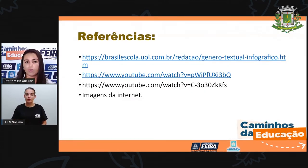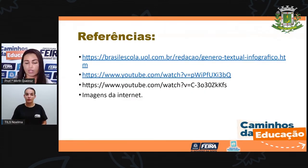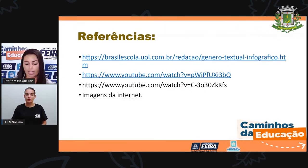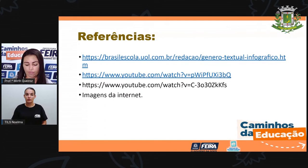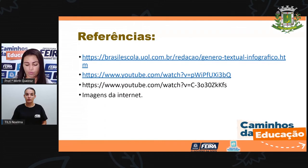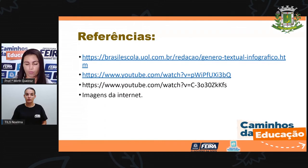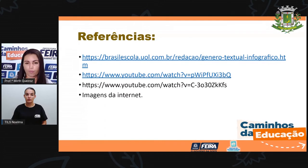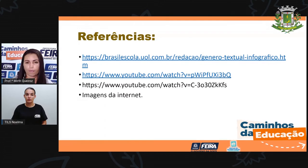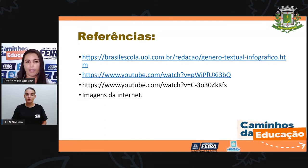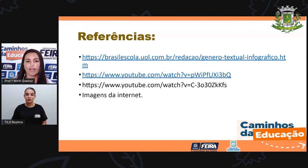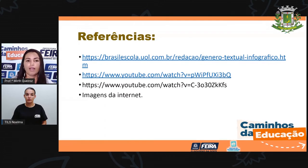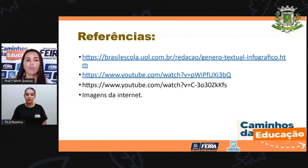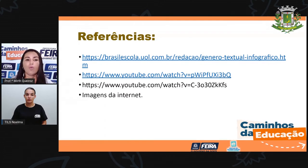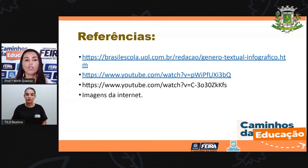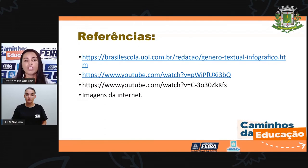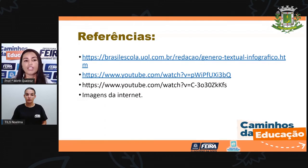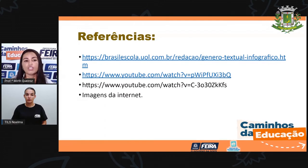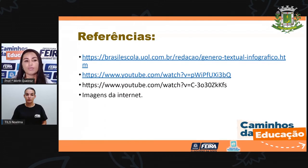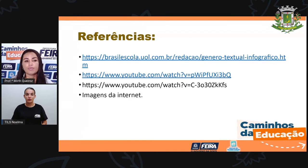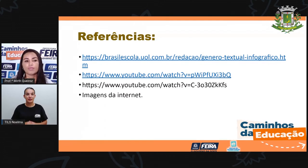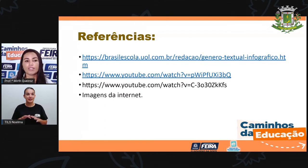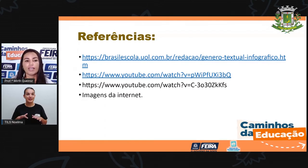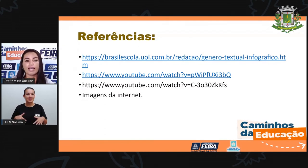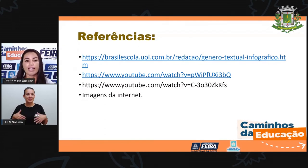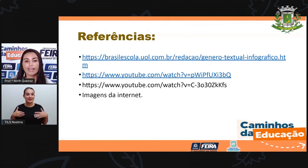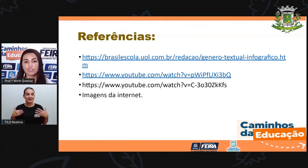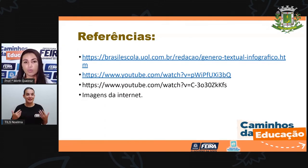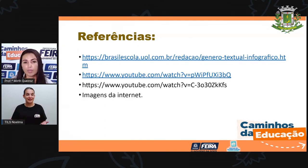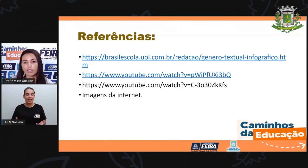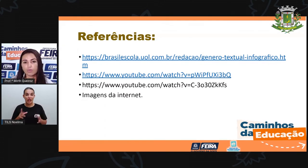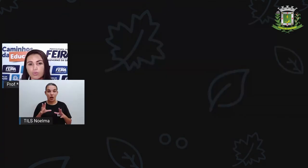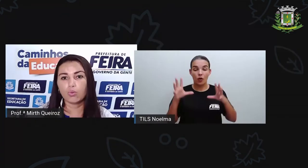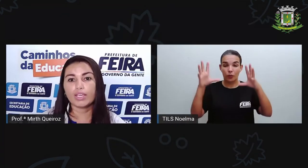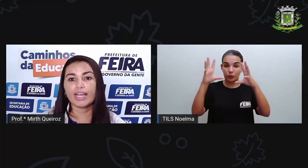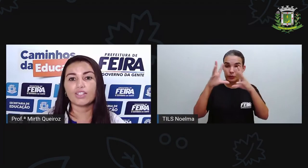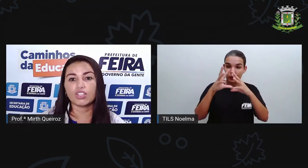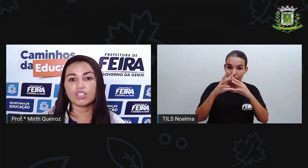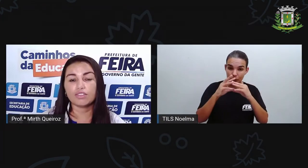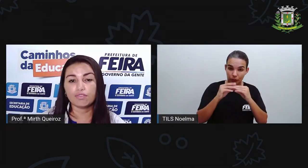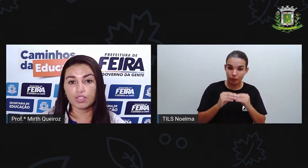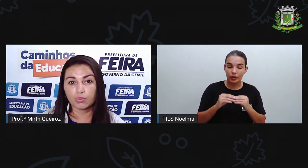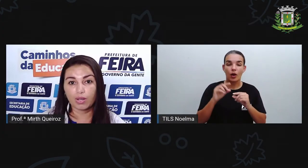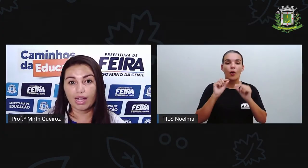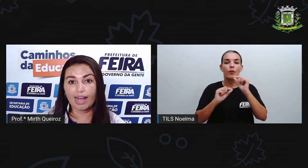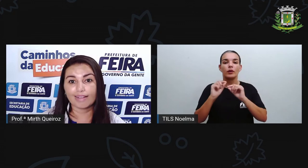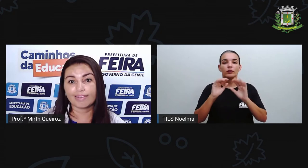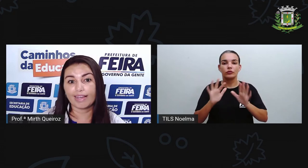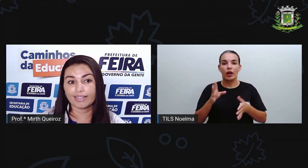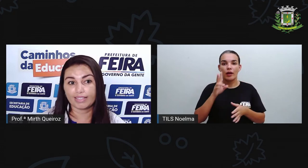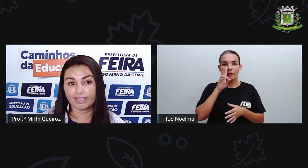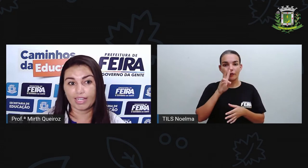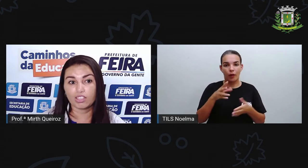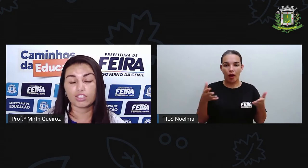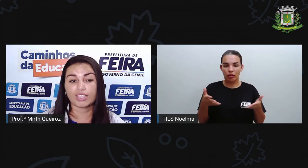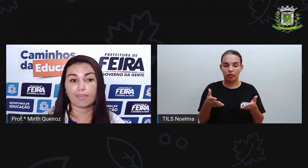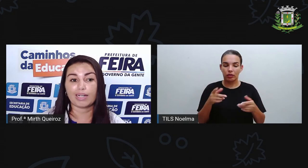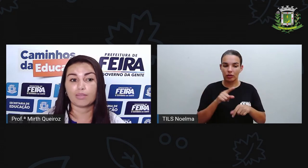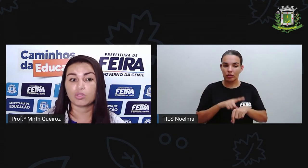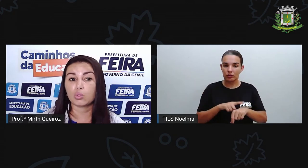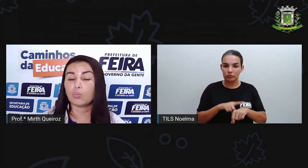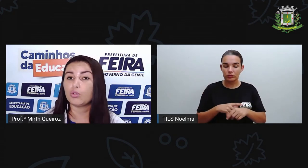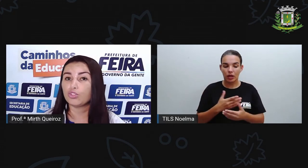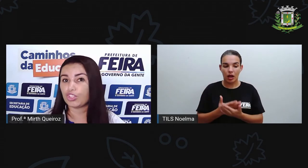infográfico. Bom, gente, resumindo o que a gente viu até aqui, né? Nós